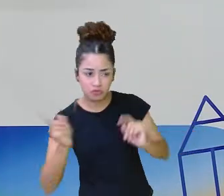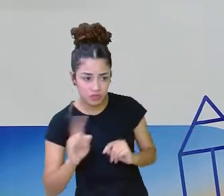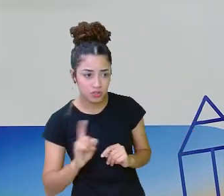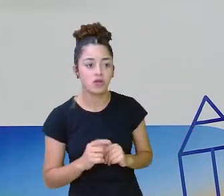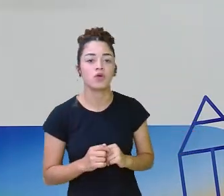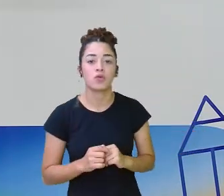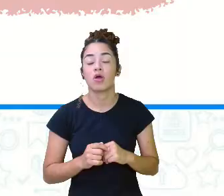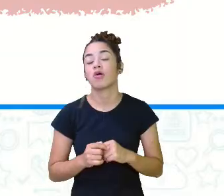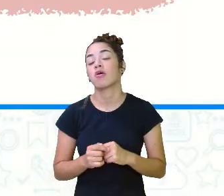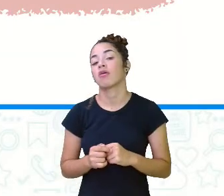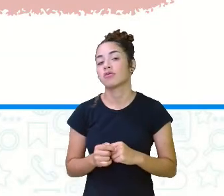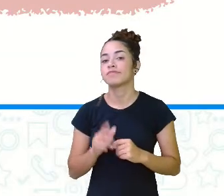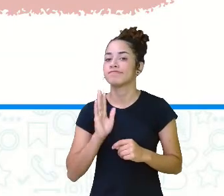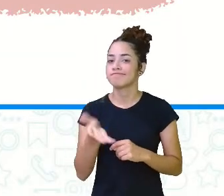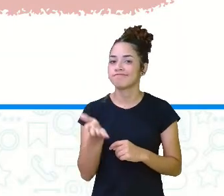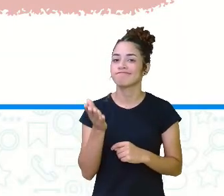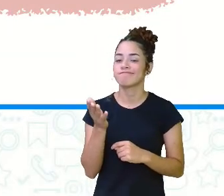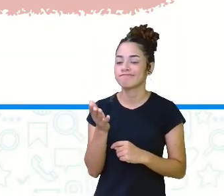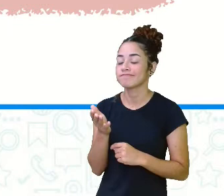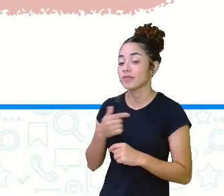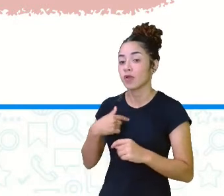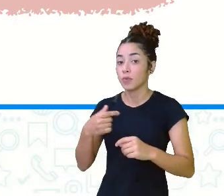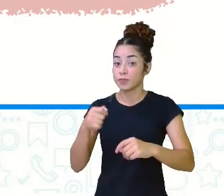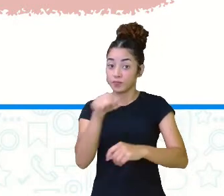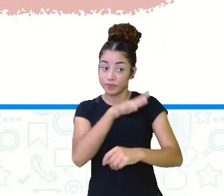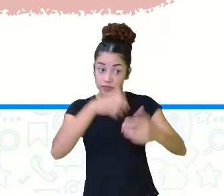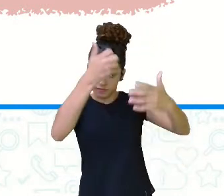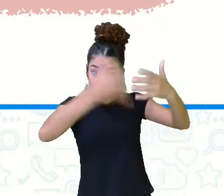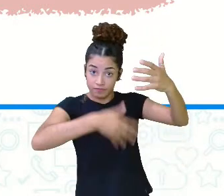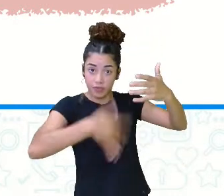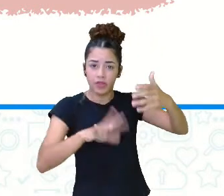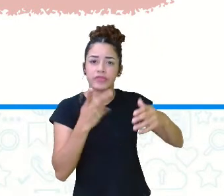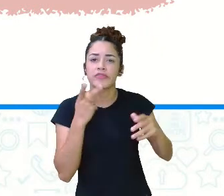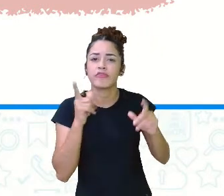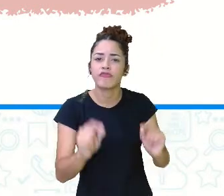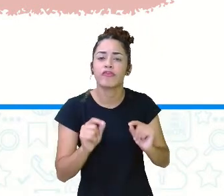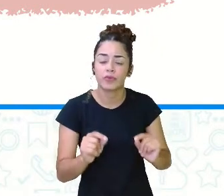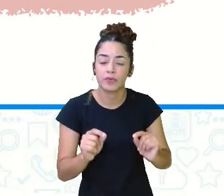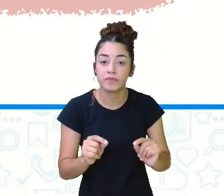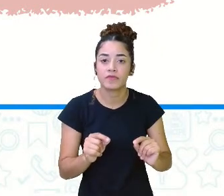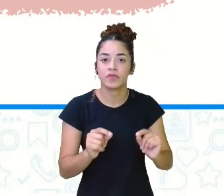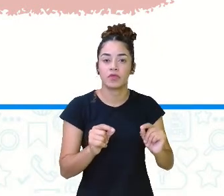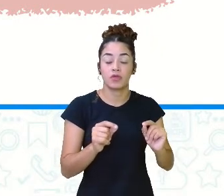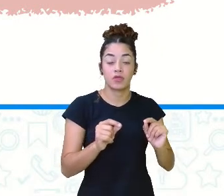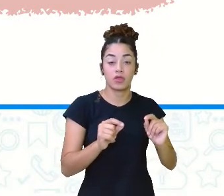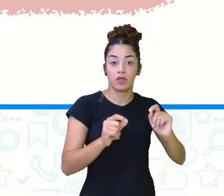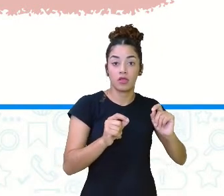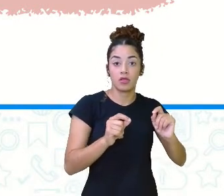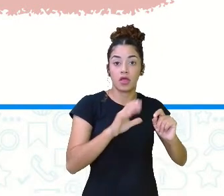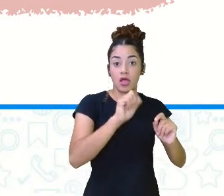sobrinho na bolsa. Os estudantes aqui estão dizendo, o Caio disse TV,